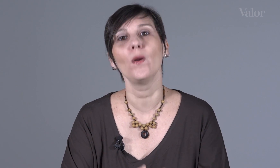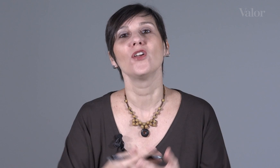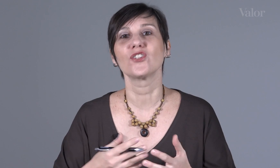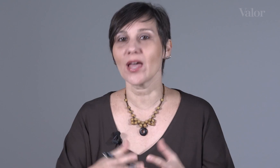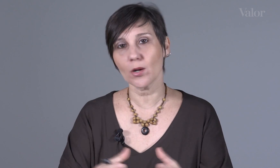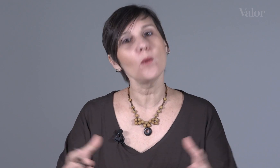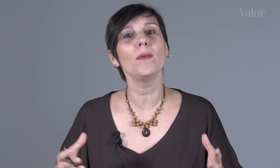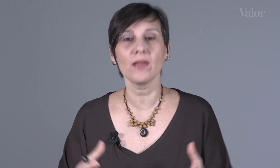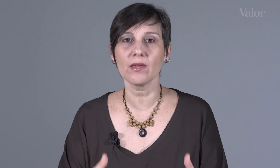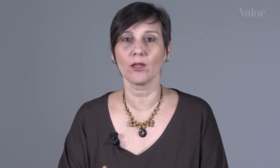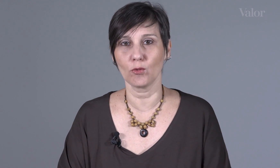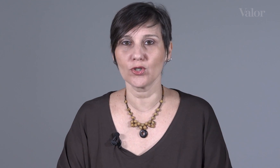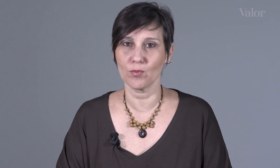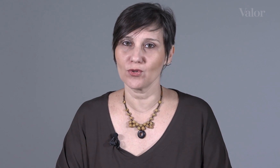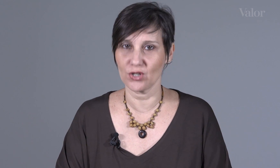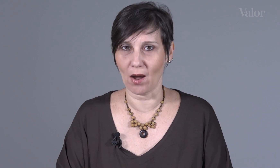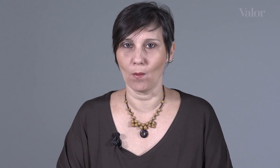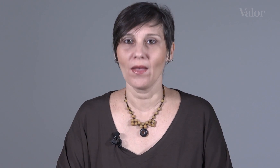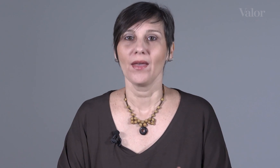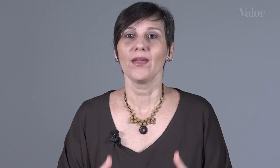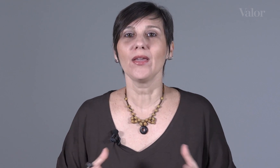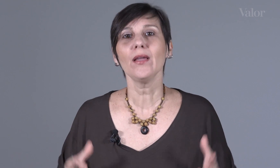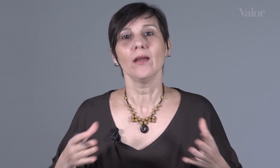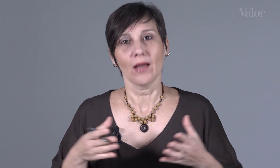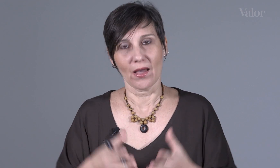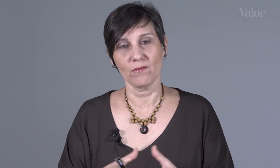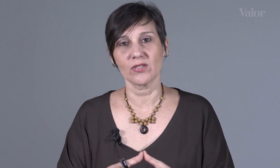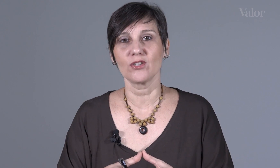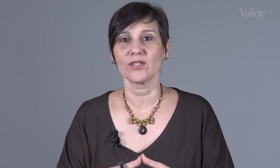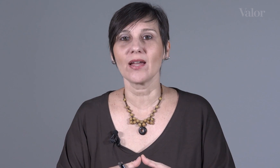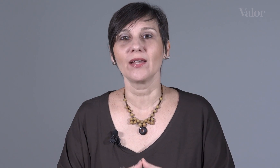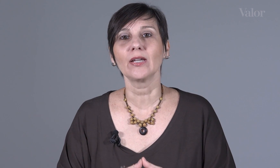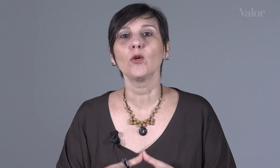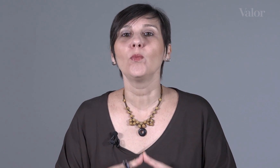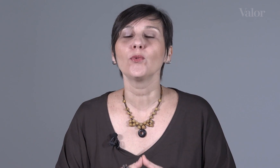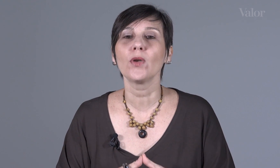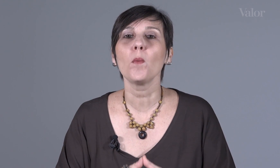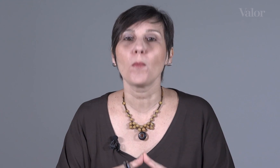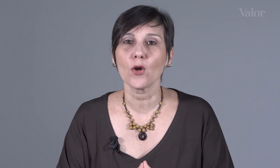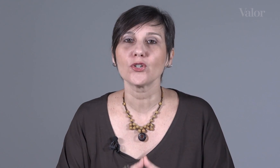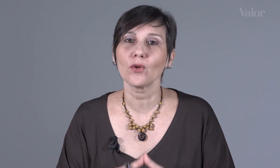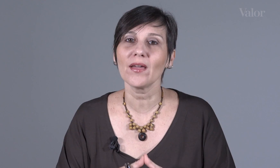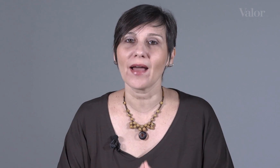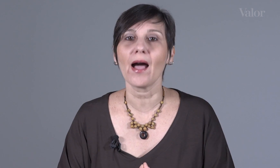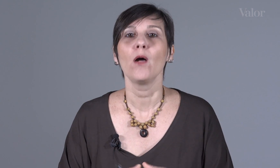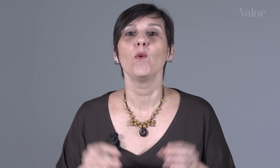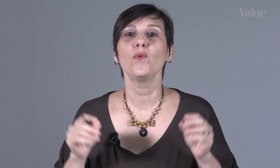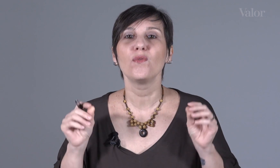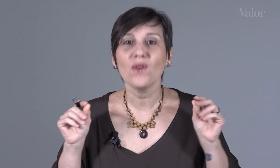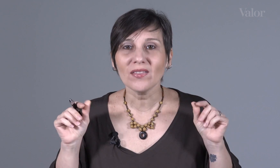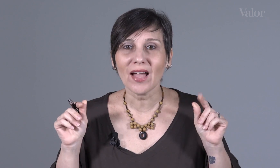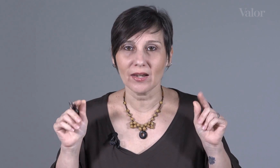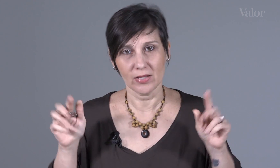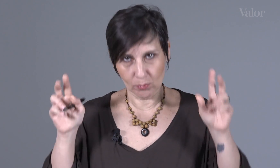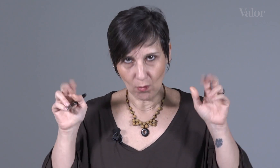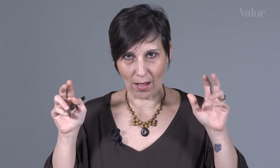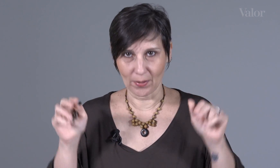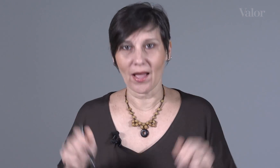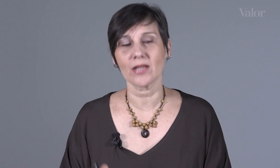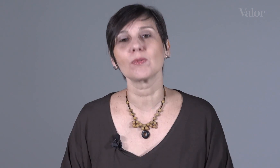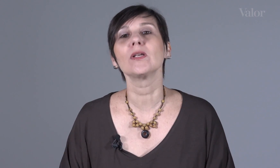aquecimento global gera uma inquietude mundial e a revista diz ainda que o mundo não pode tolerar o